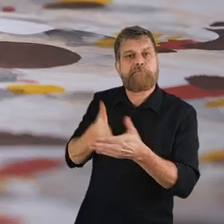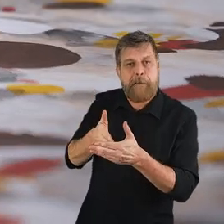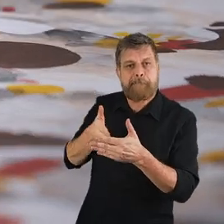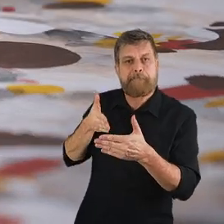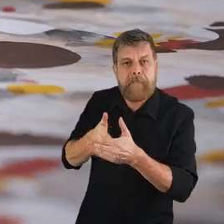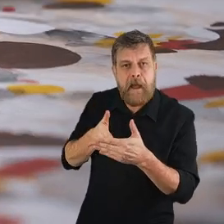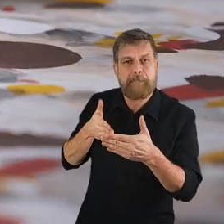o pobre.